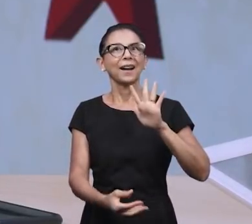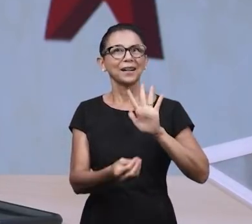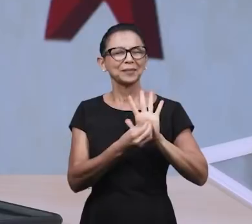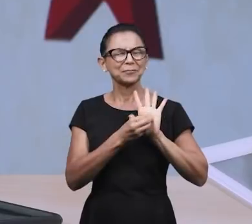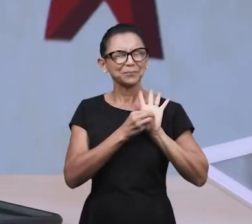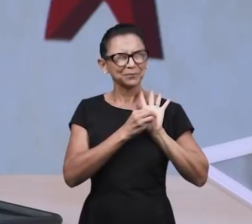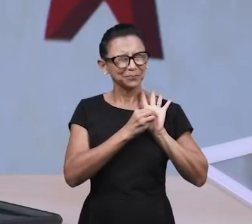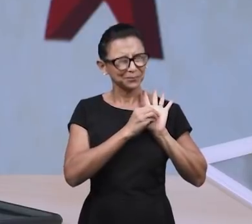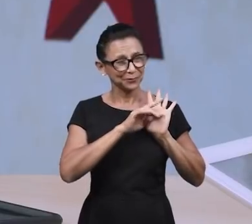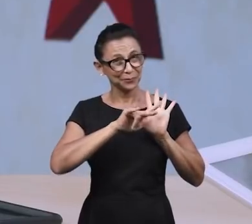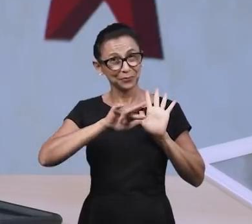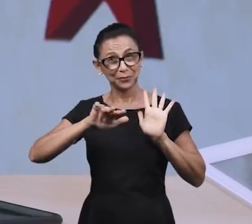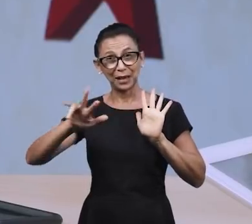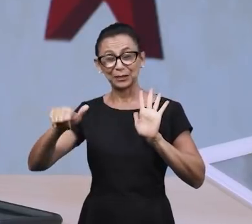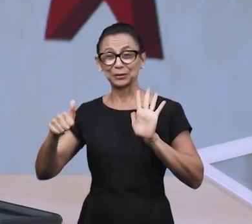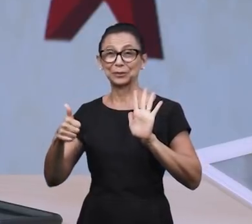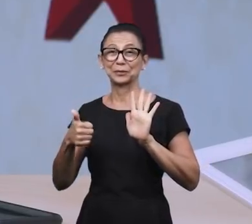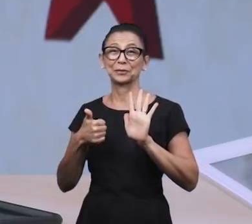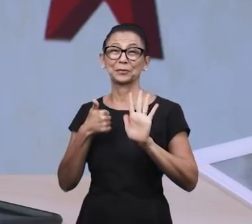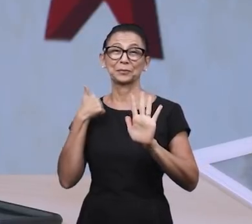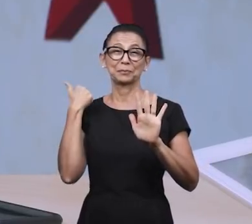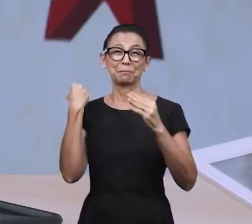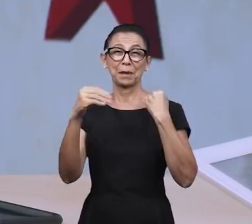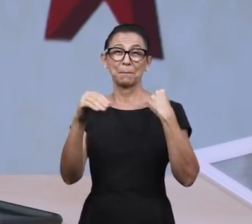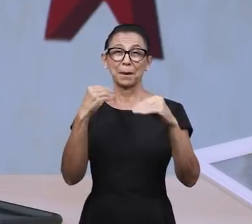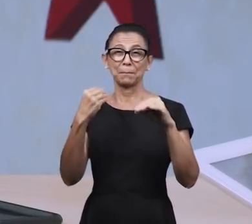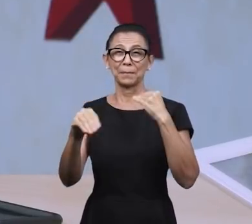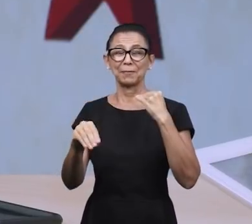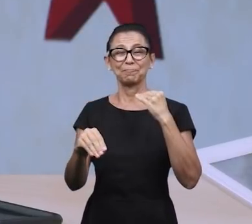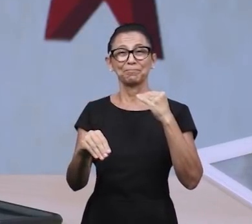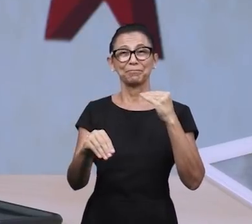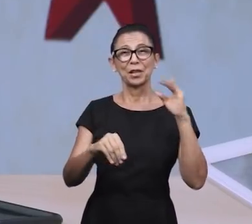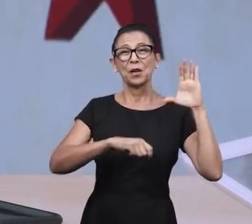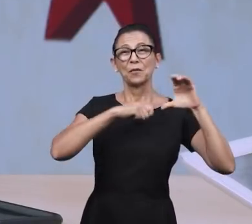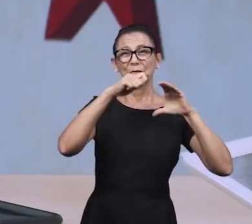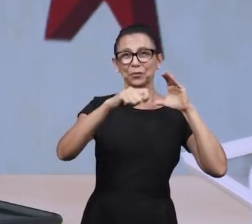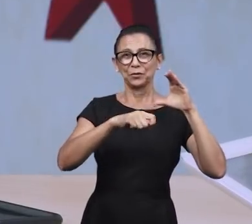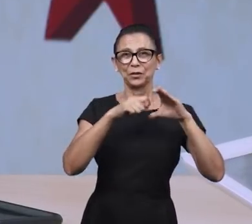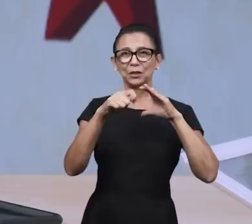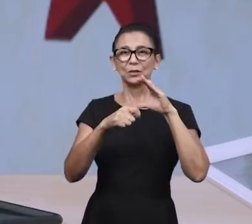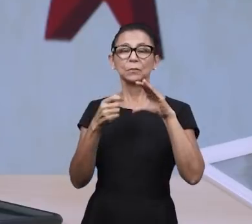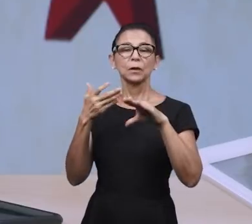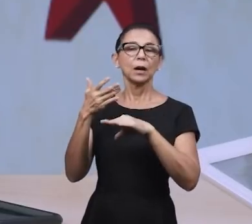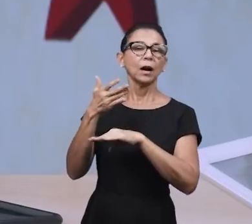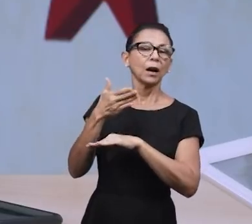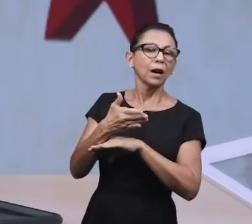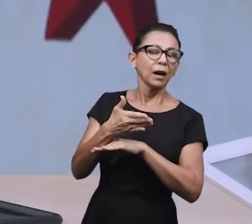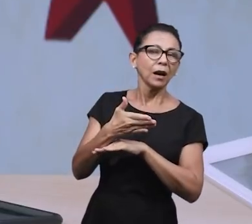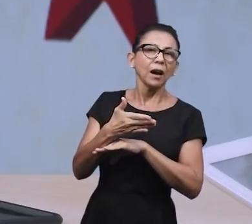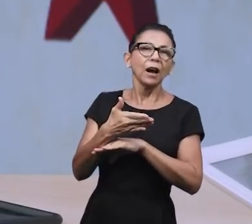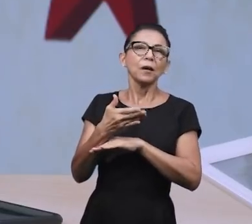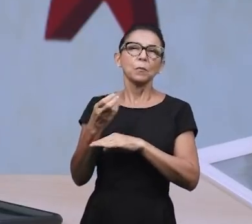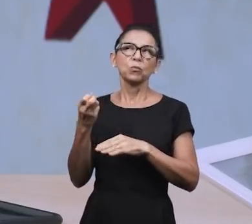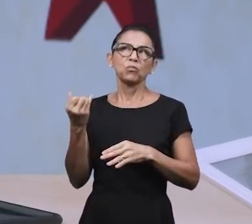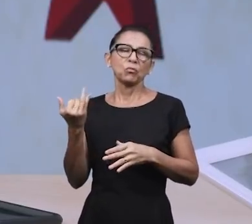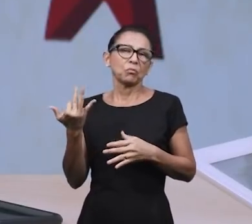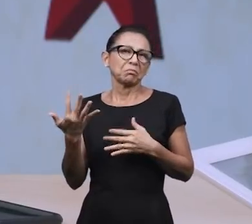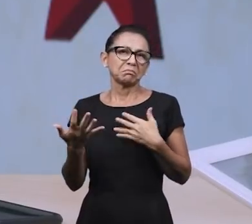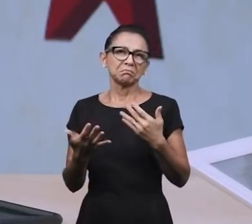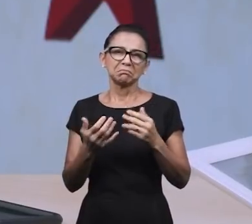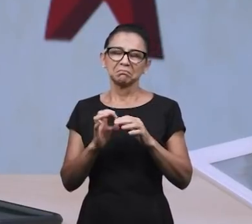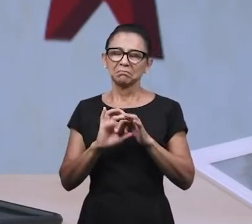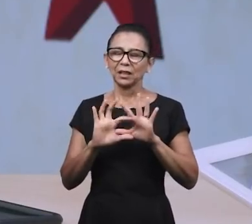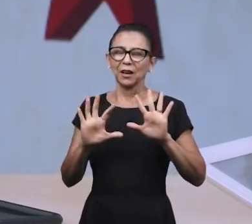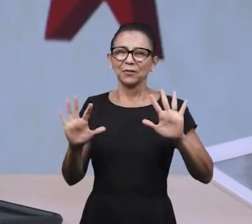conteúdo, são milhares de vídeos que estão ali postados e que você pode acessar e assistir quantas vezes você